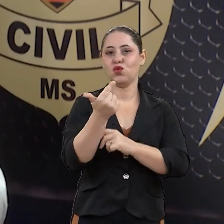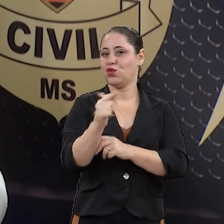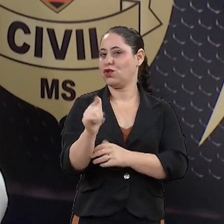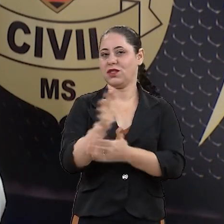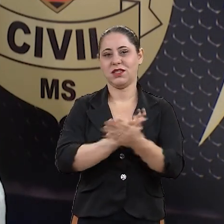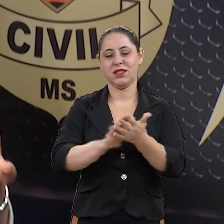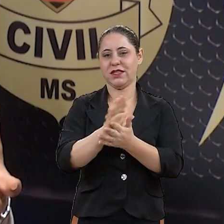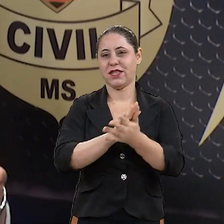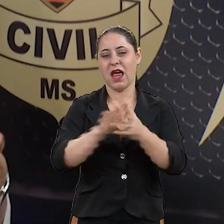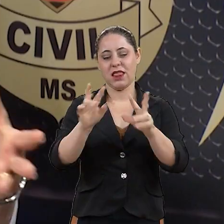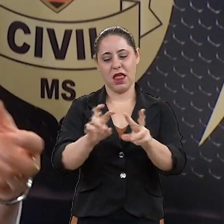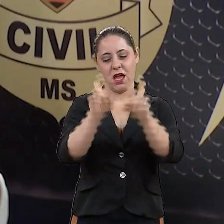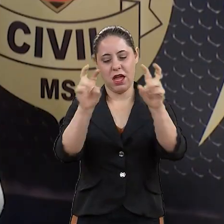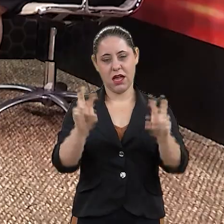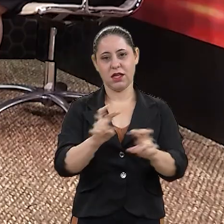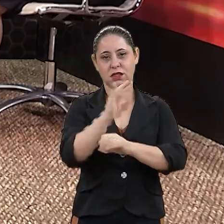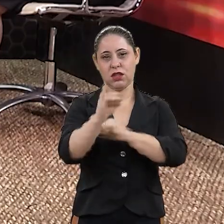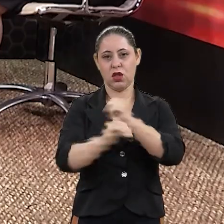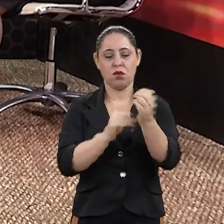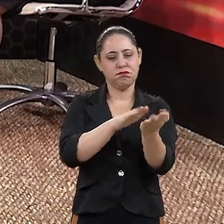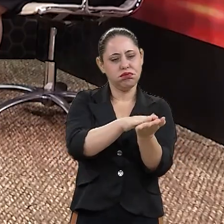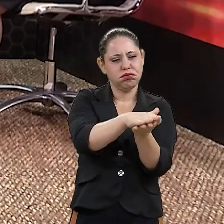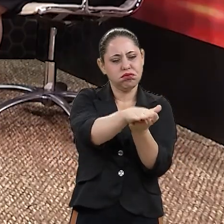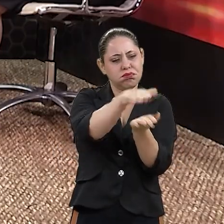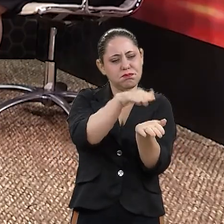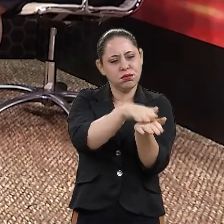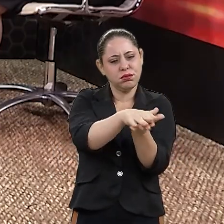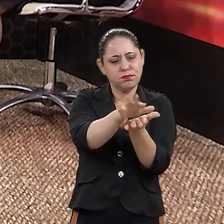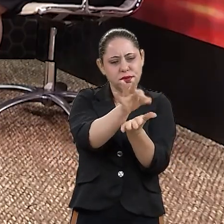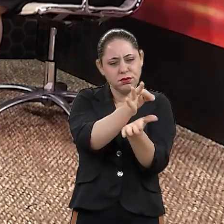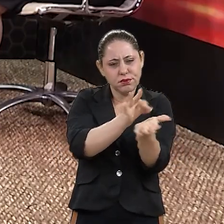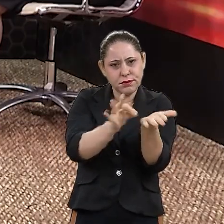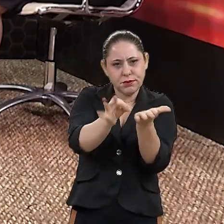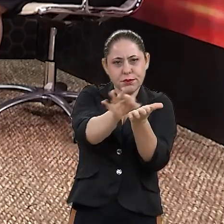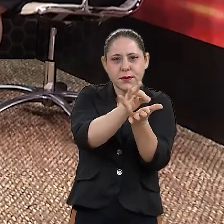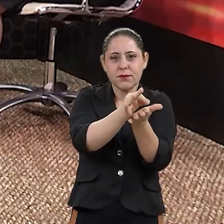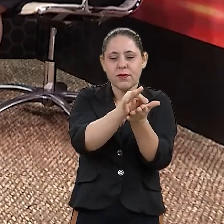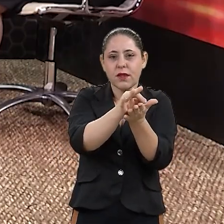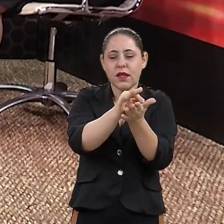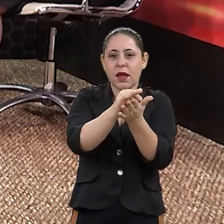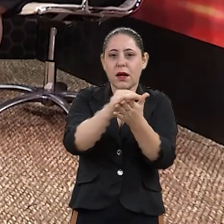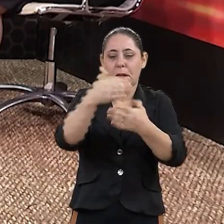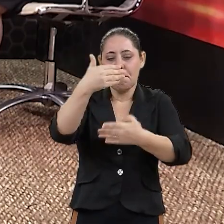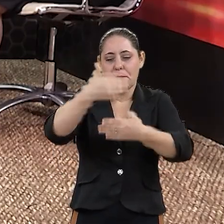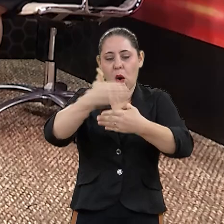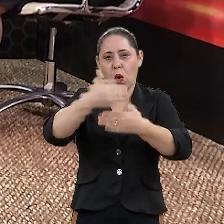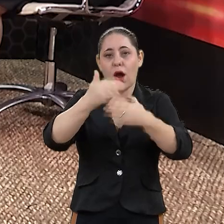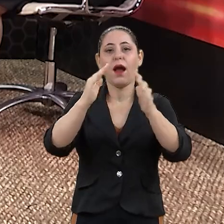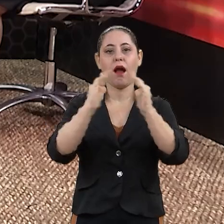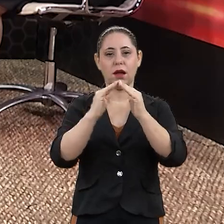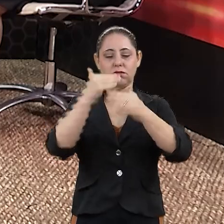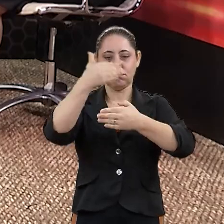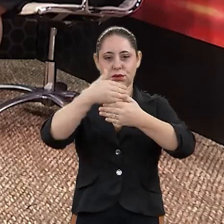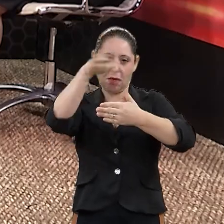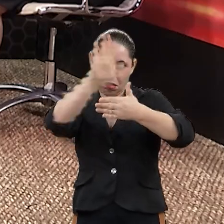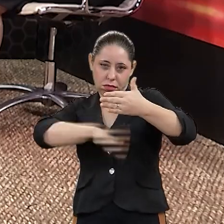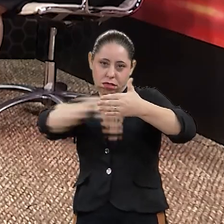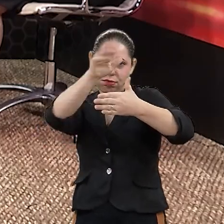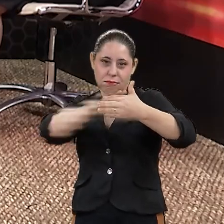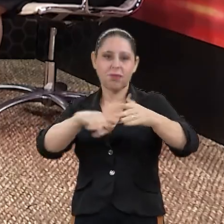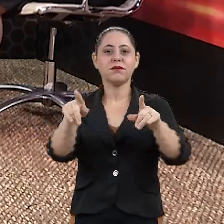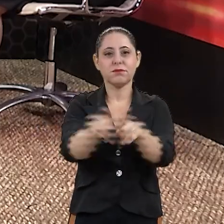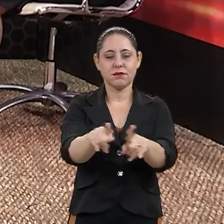A gente não tinha nada virtual, era impresso, então a gente, até muro das casas a gente pintava,